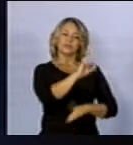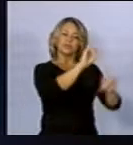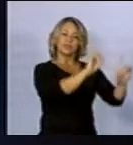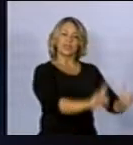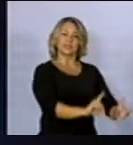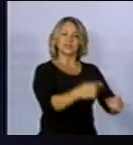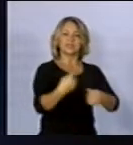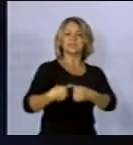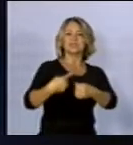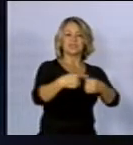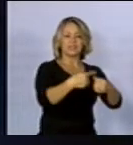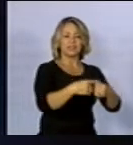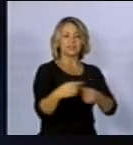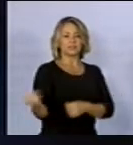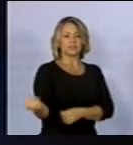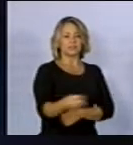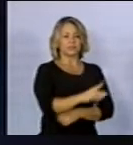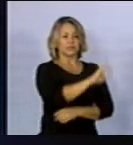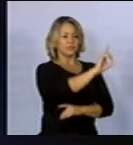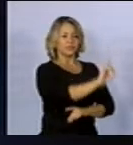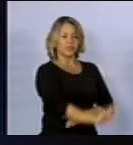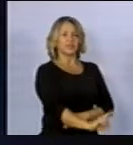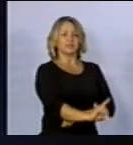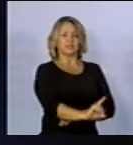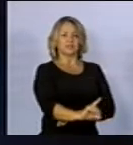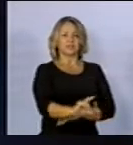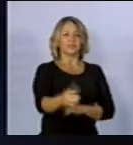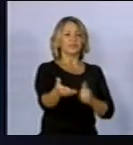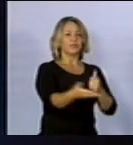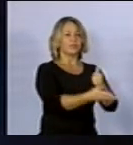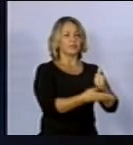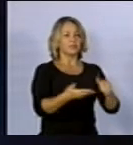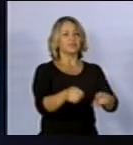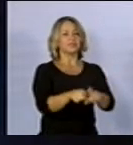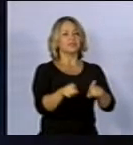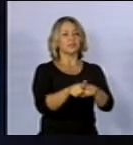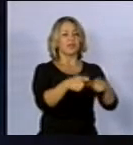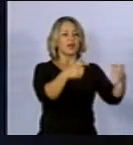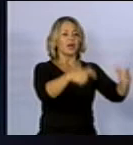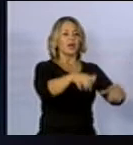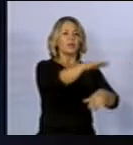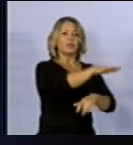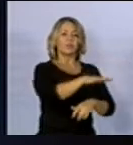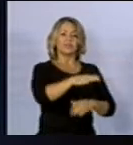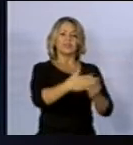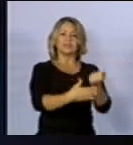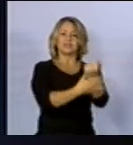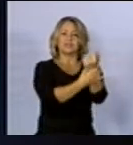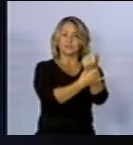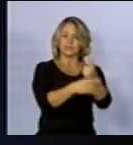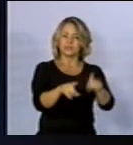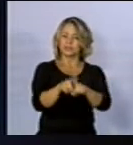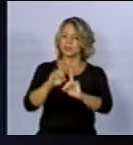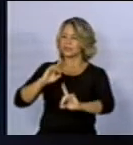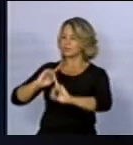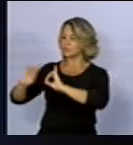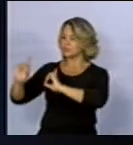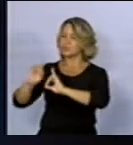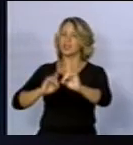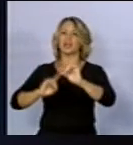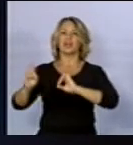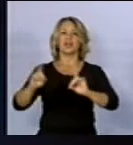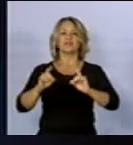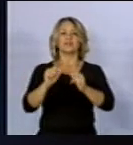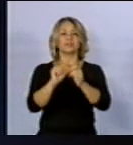direito fundamental assim como direito ao meio ambiente seguro e o direito do consumidor esse diálogo entre Direitos Humanos vai formar o